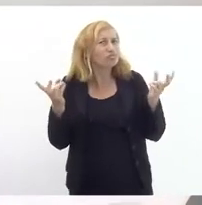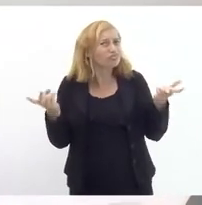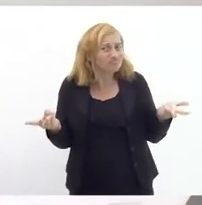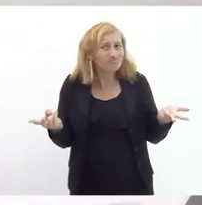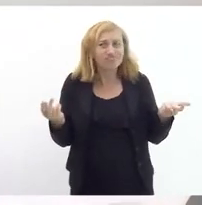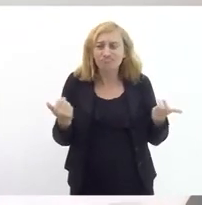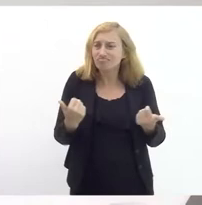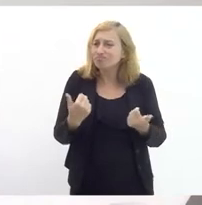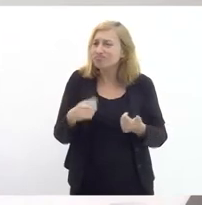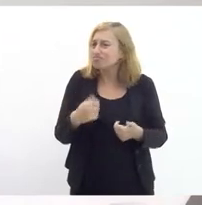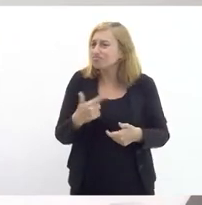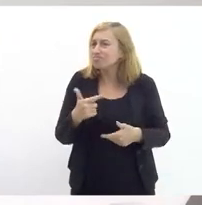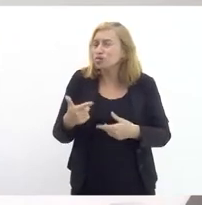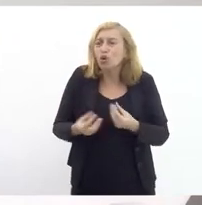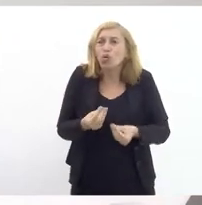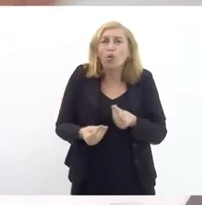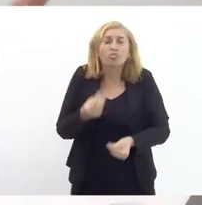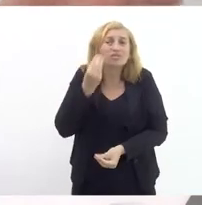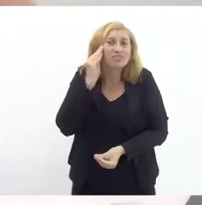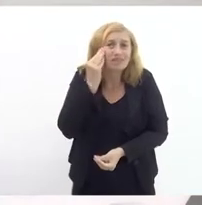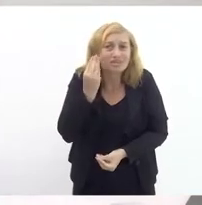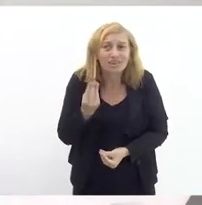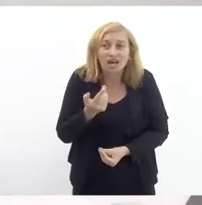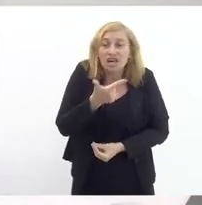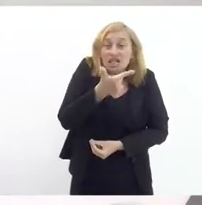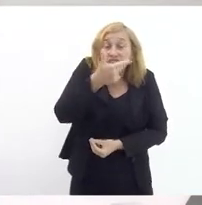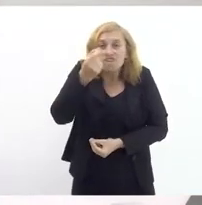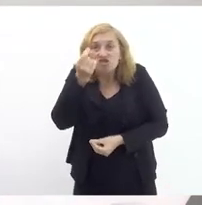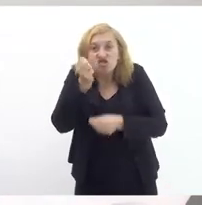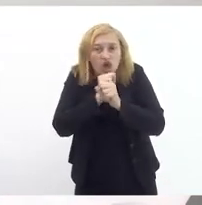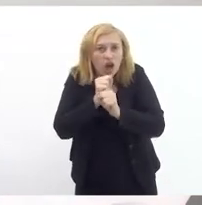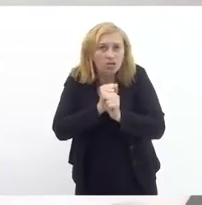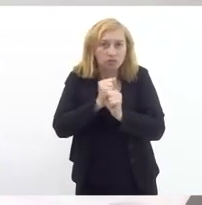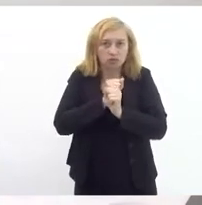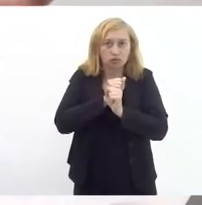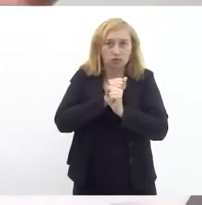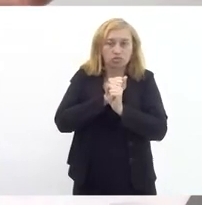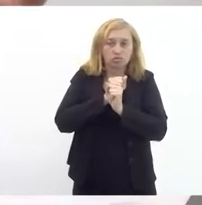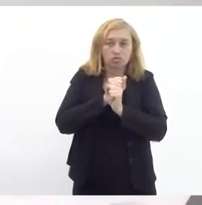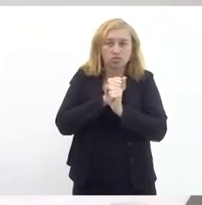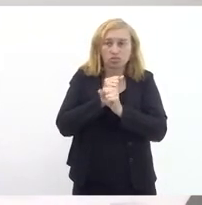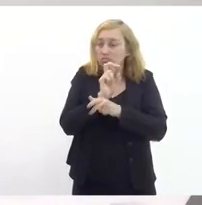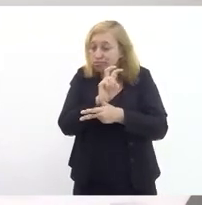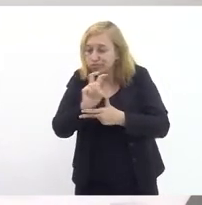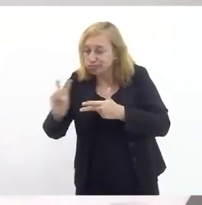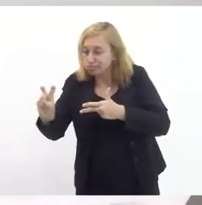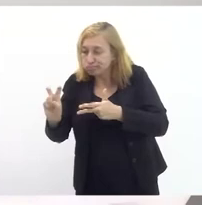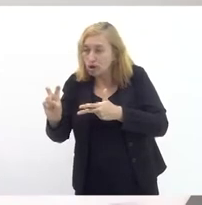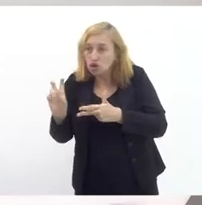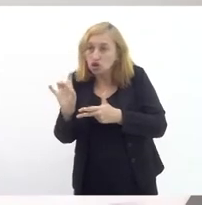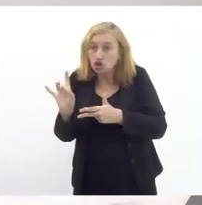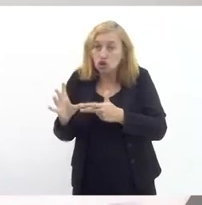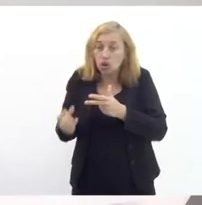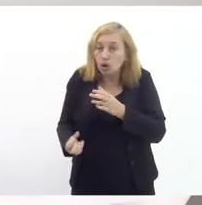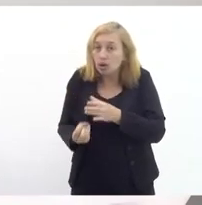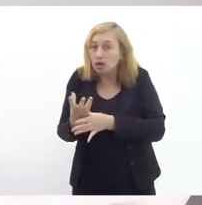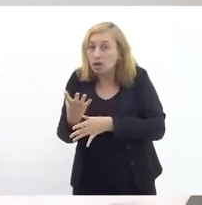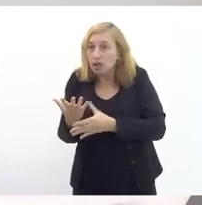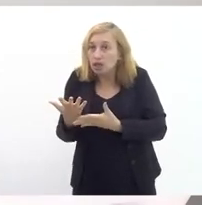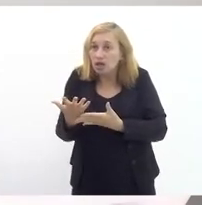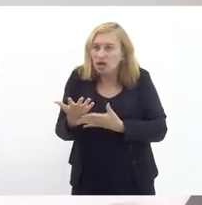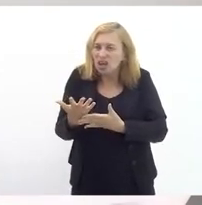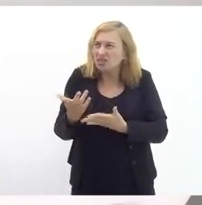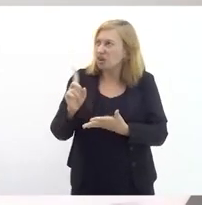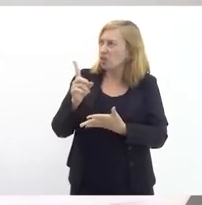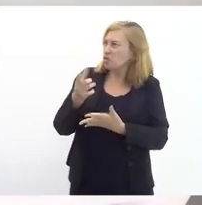dá para a gente entender que, em 20 anos, a Supervia só construa...